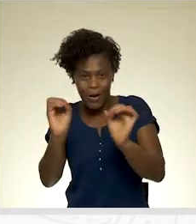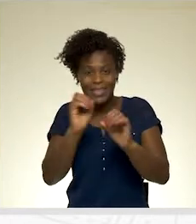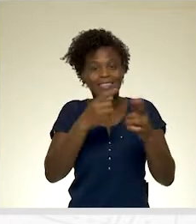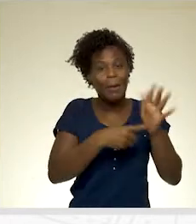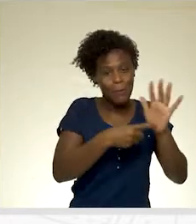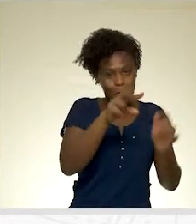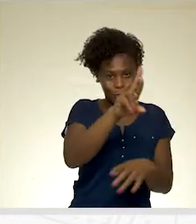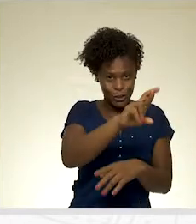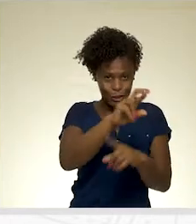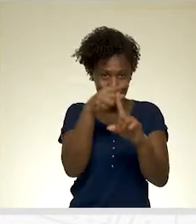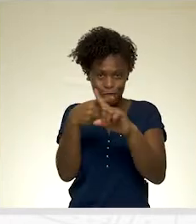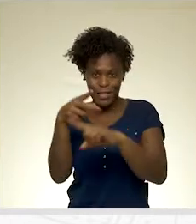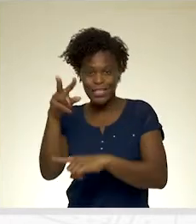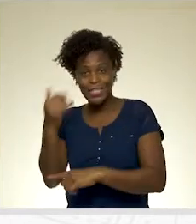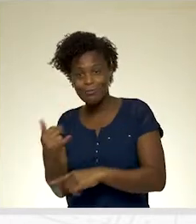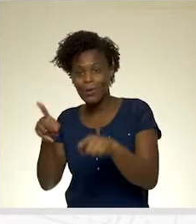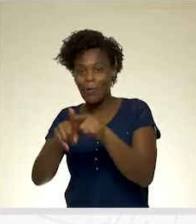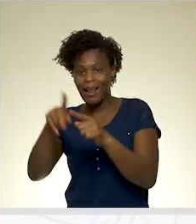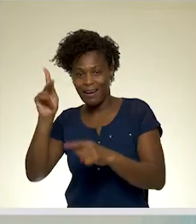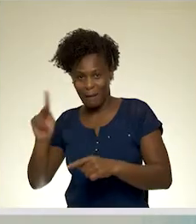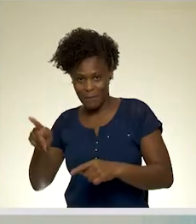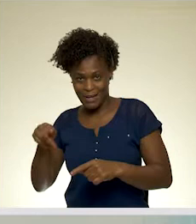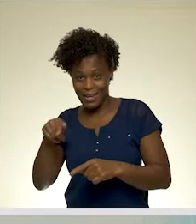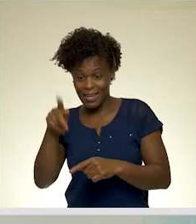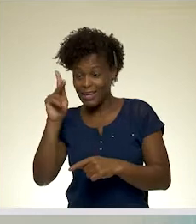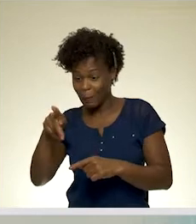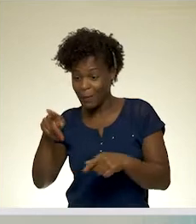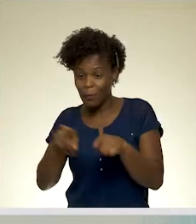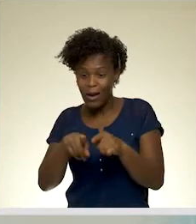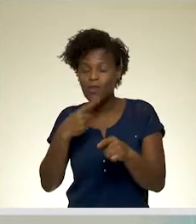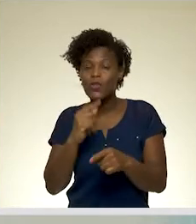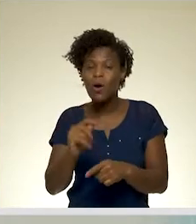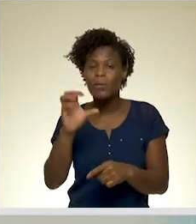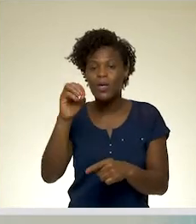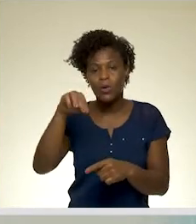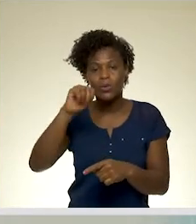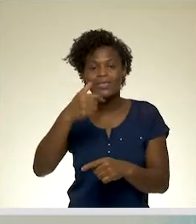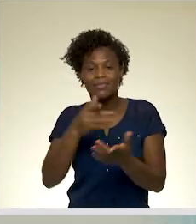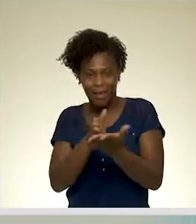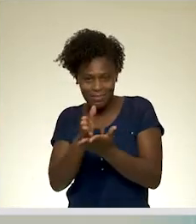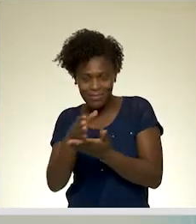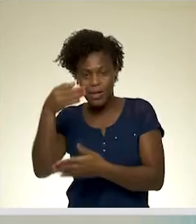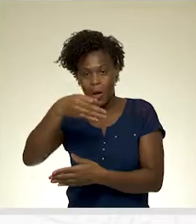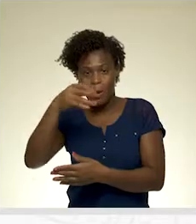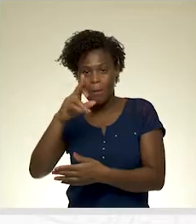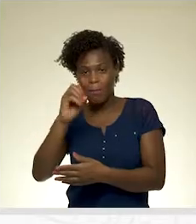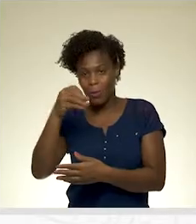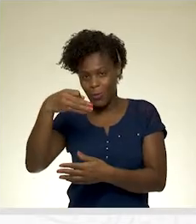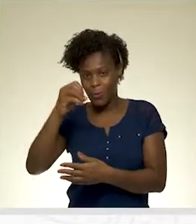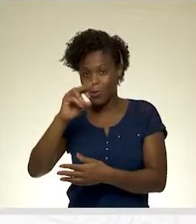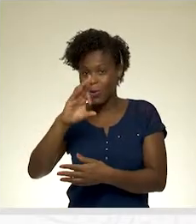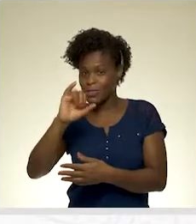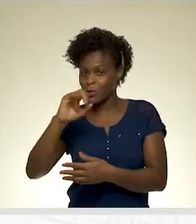X vezes y igual a k. K, constante da proporcionalidade inversa.